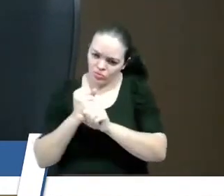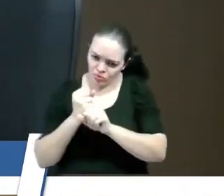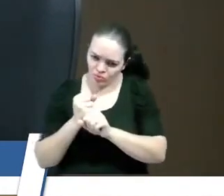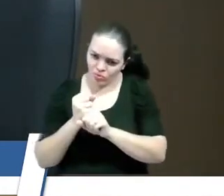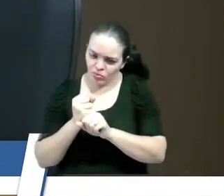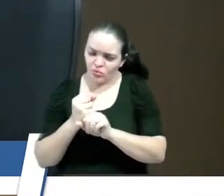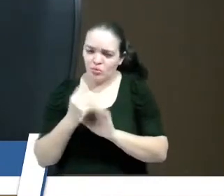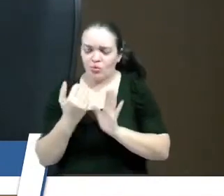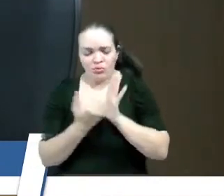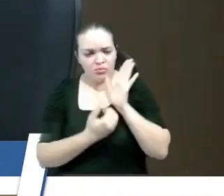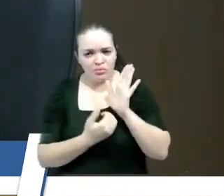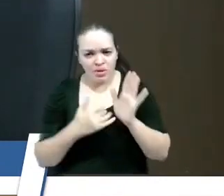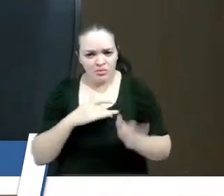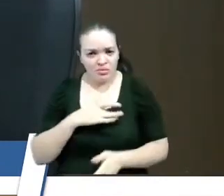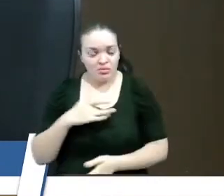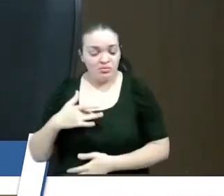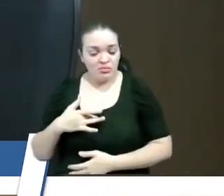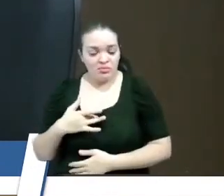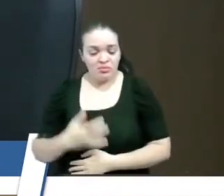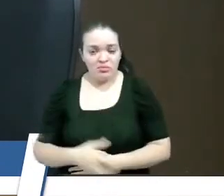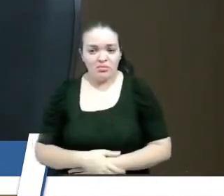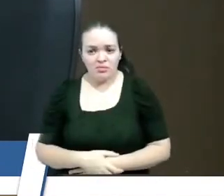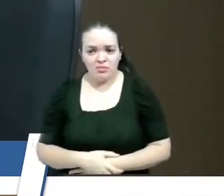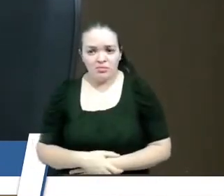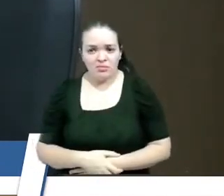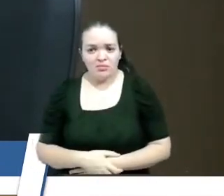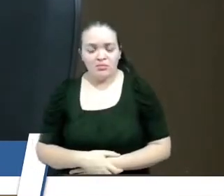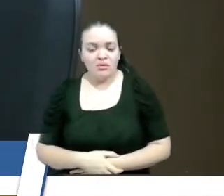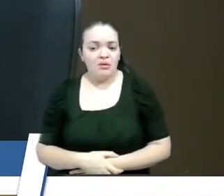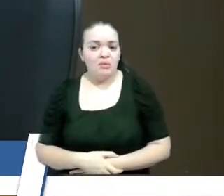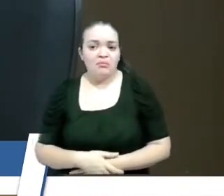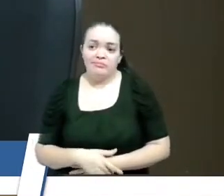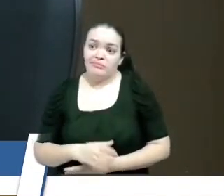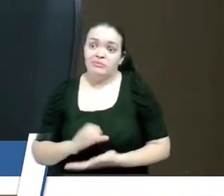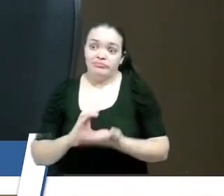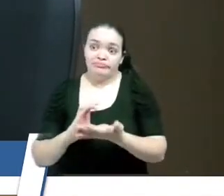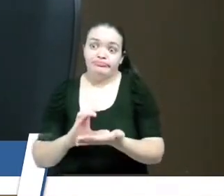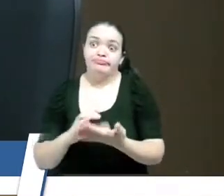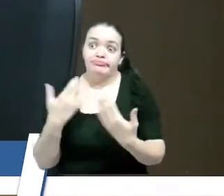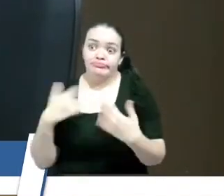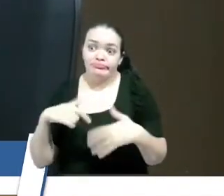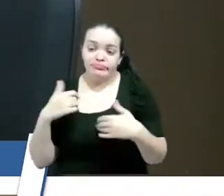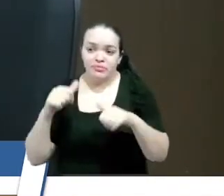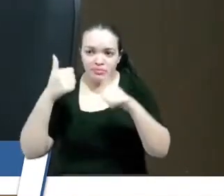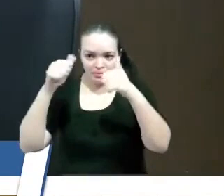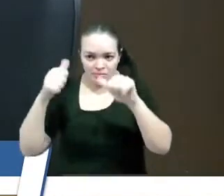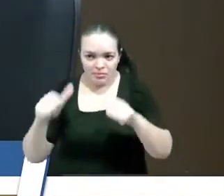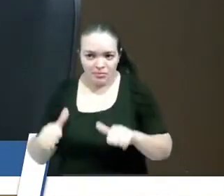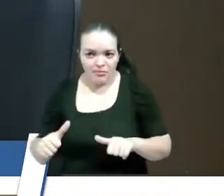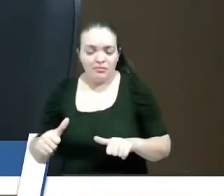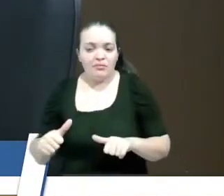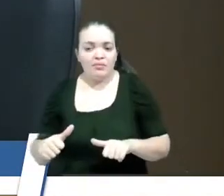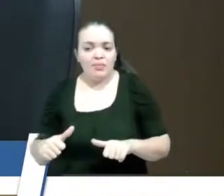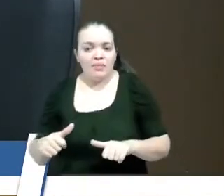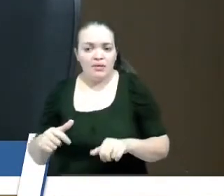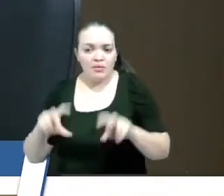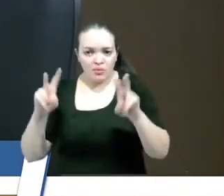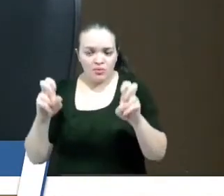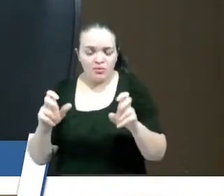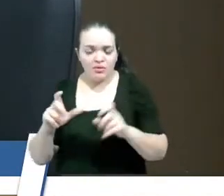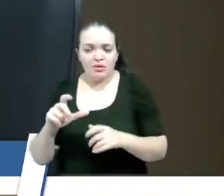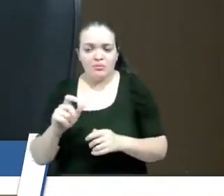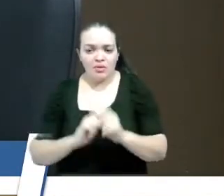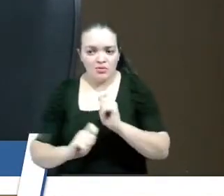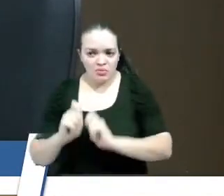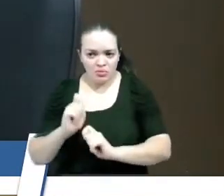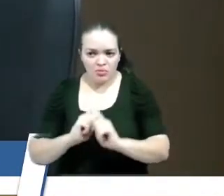na saúde. Mas é um montante considerável aqui com relação ao orçamento